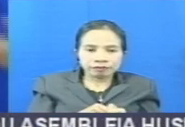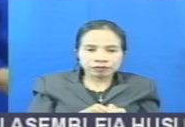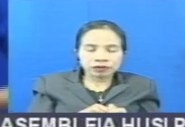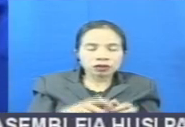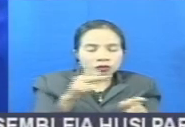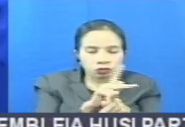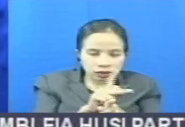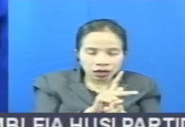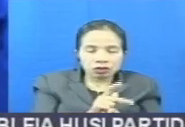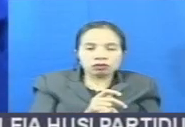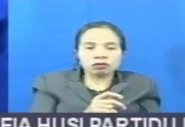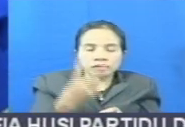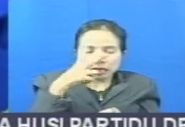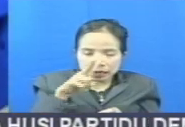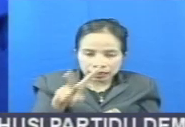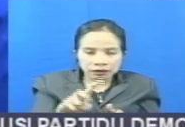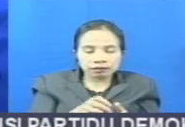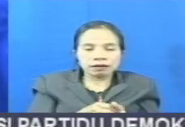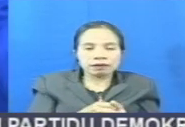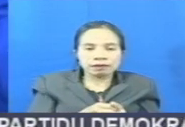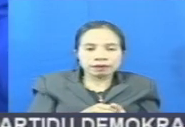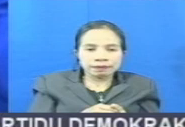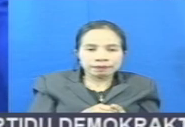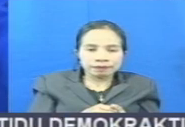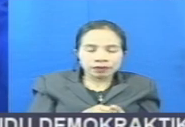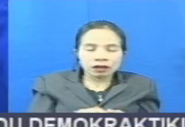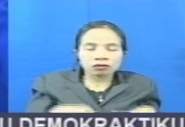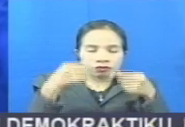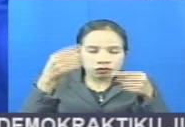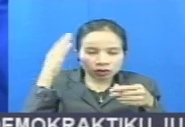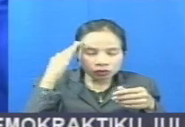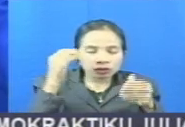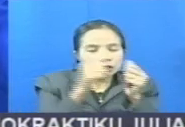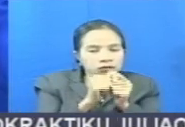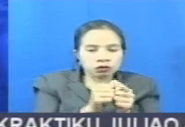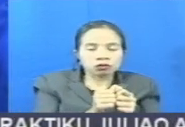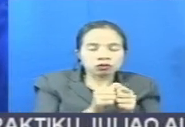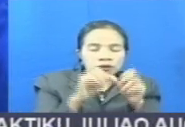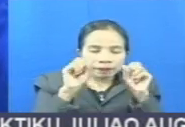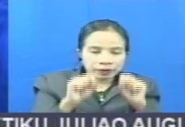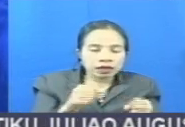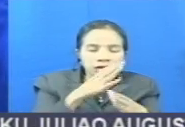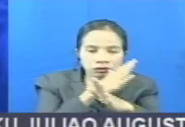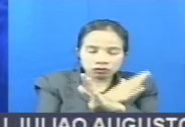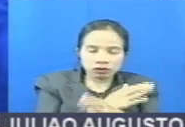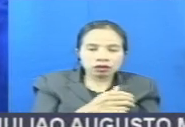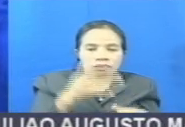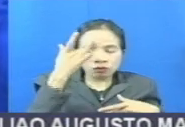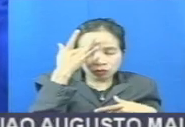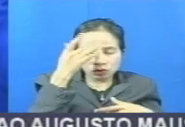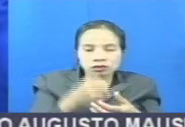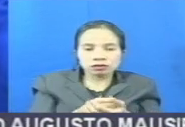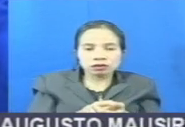cuida malo, tá uma tamba malo, a tu forno imba malo, para a tu vele evita disso, mora de